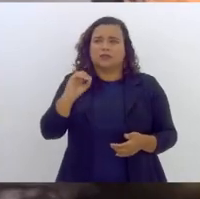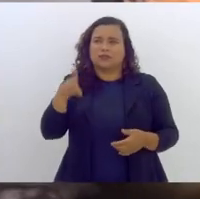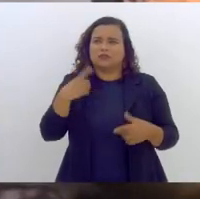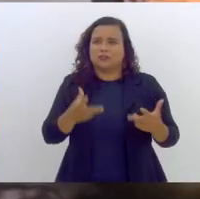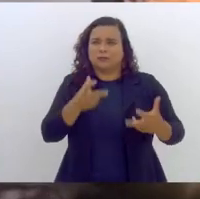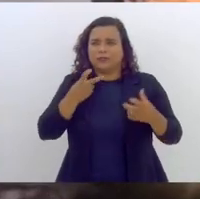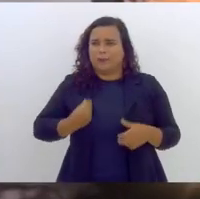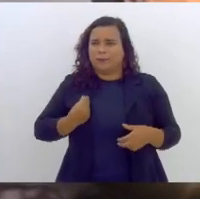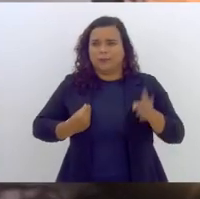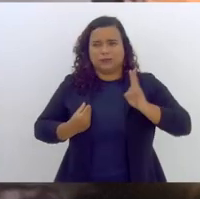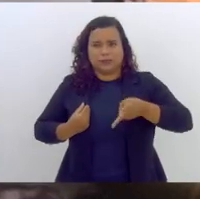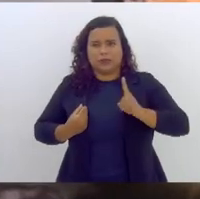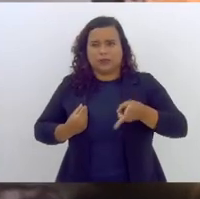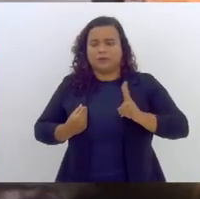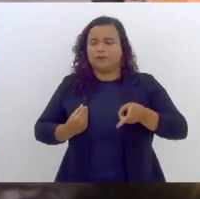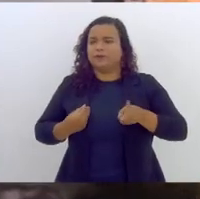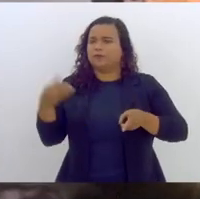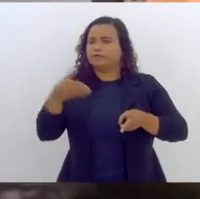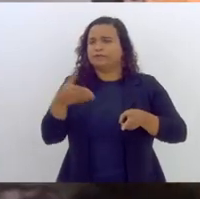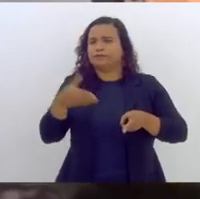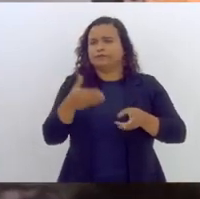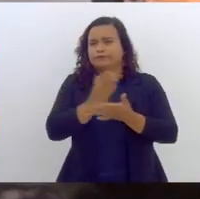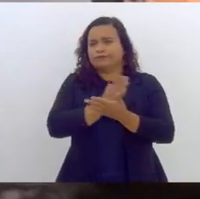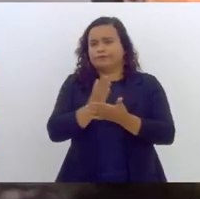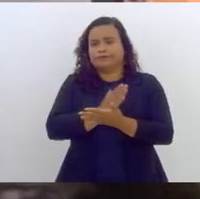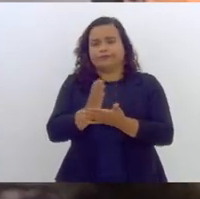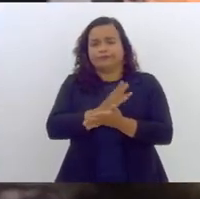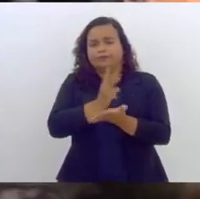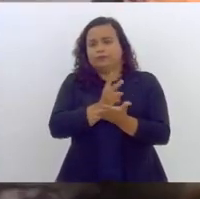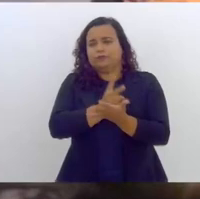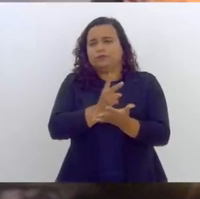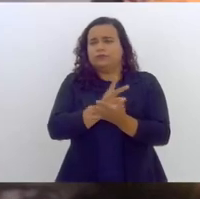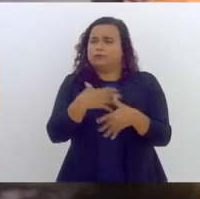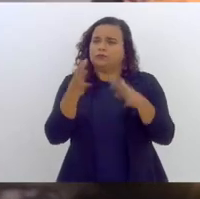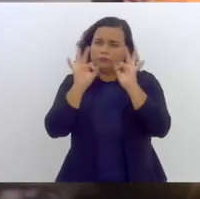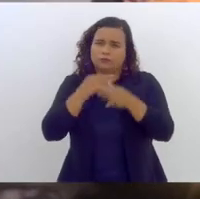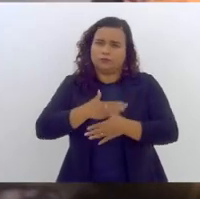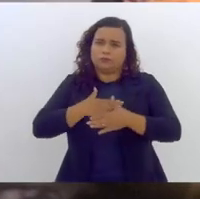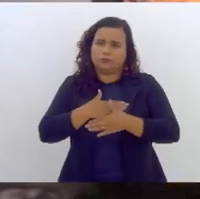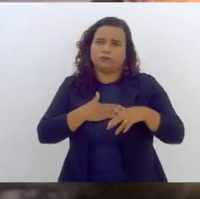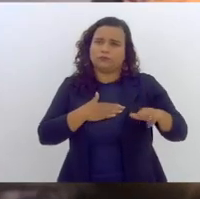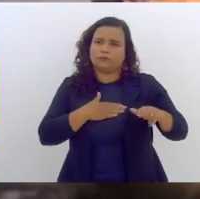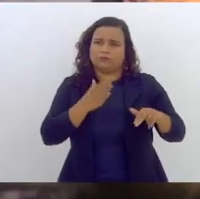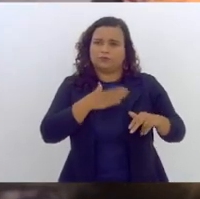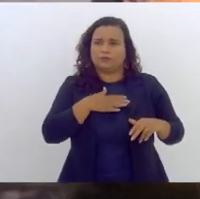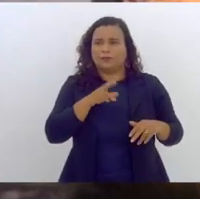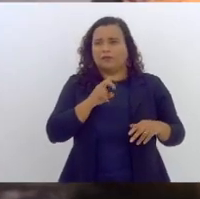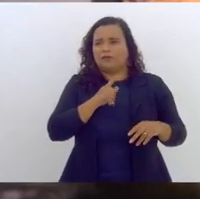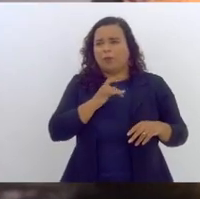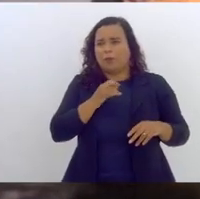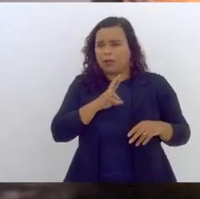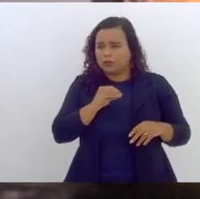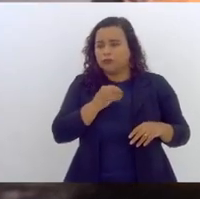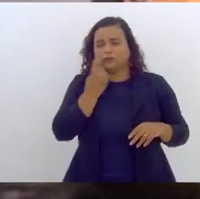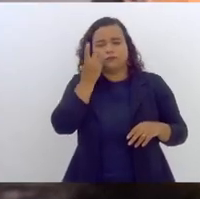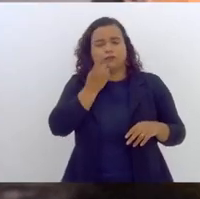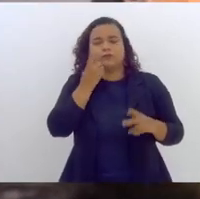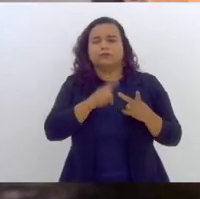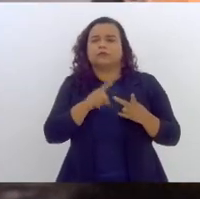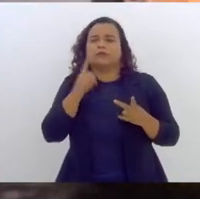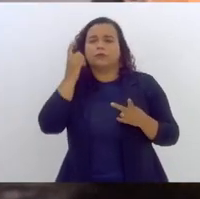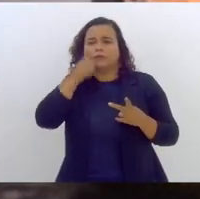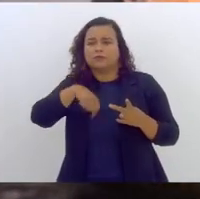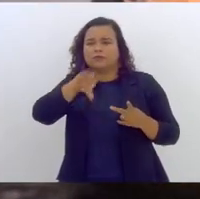as mesmas presenças então muita muita alegria tá ao lado do meu irmão Deputado Gualberto Deputado Marta Rocha eu